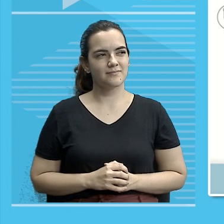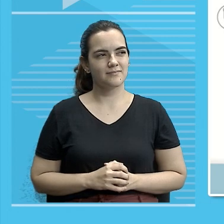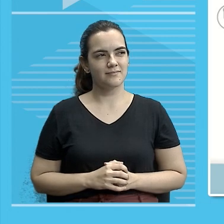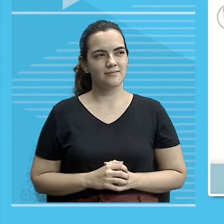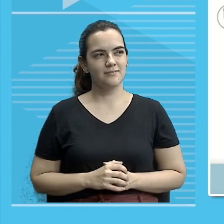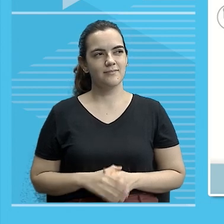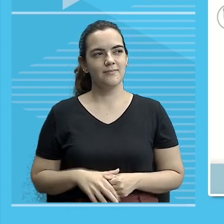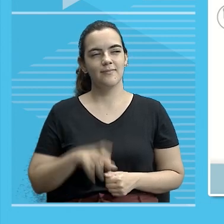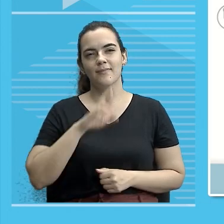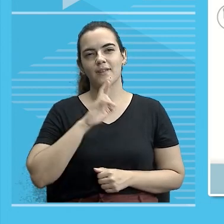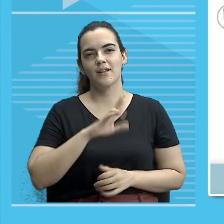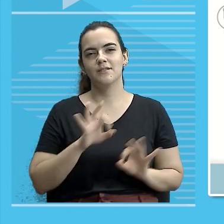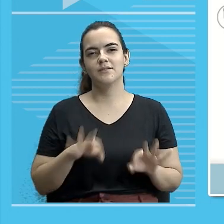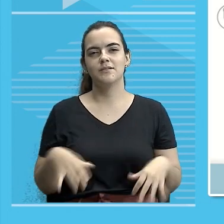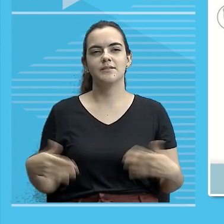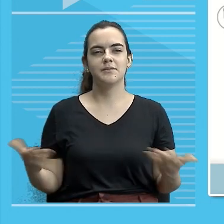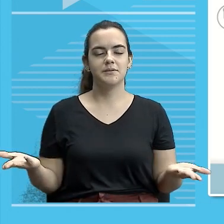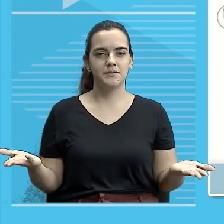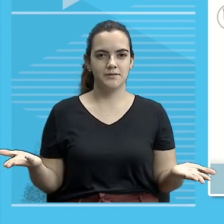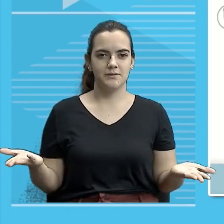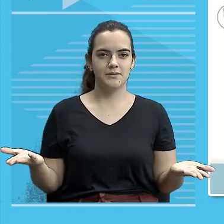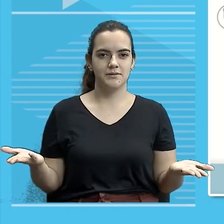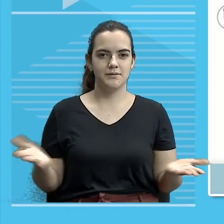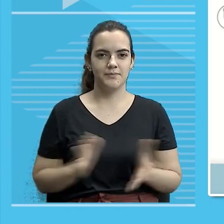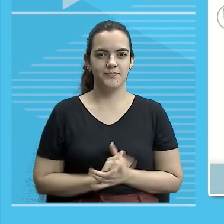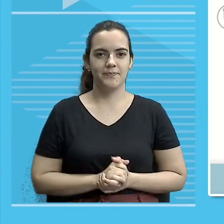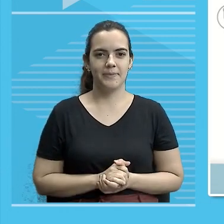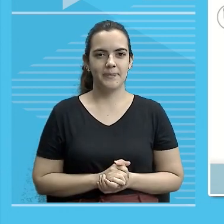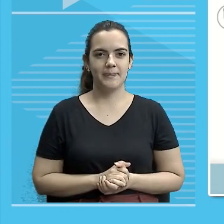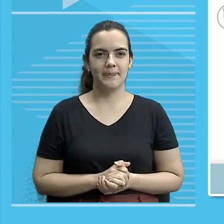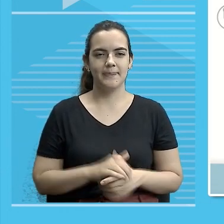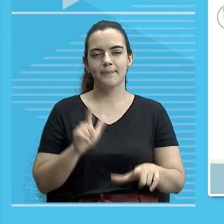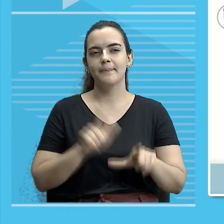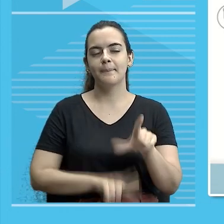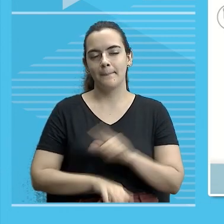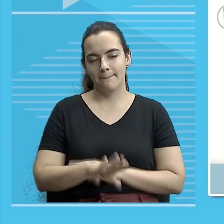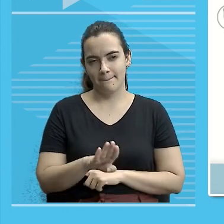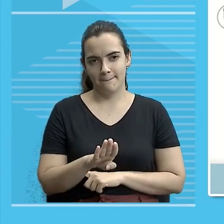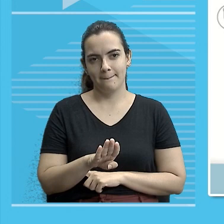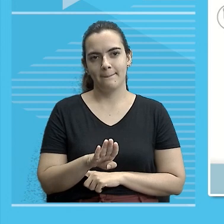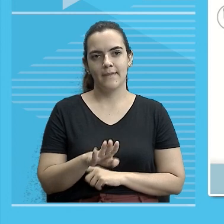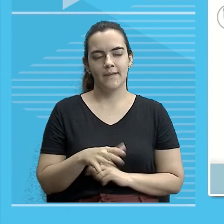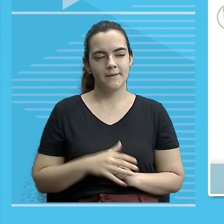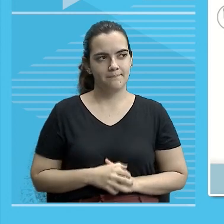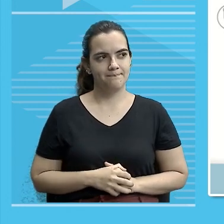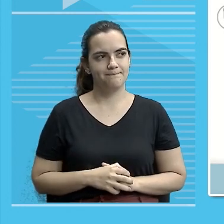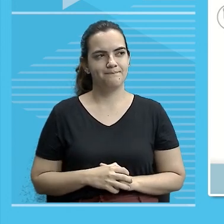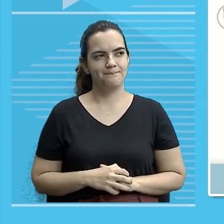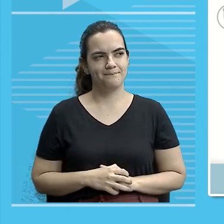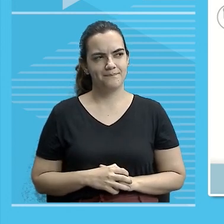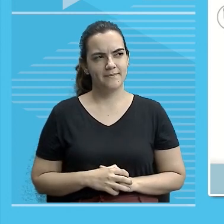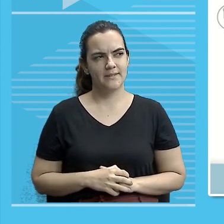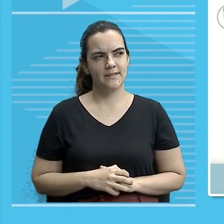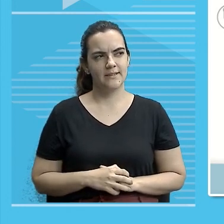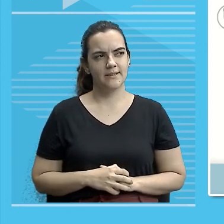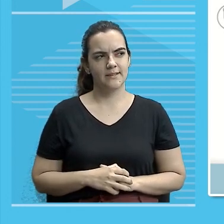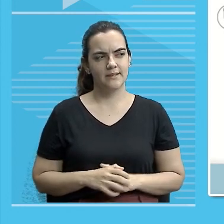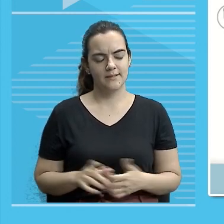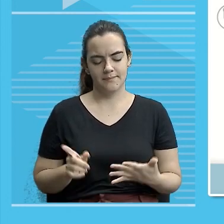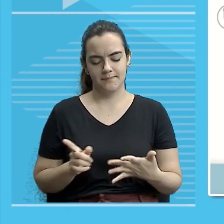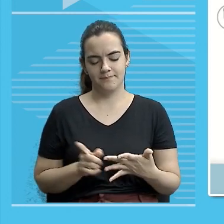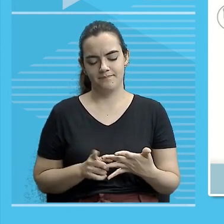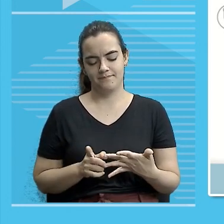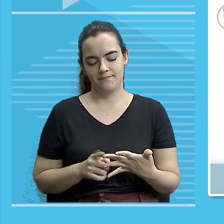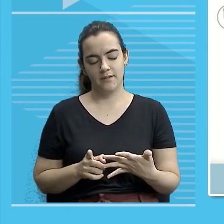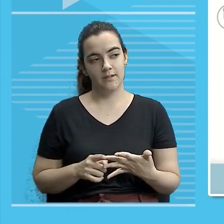correta com toda certeza letra b os outros princípios não tem nada a ver